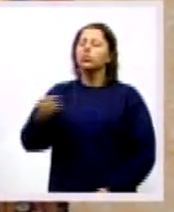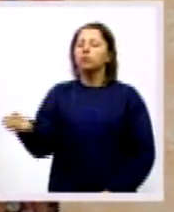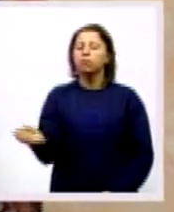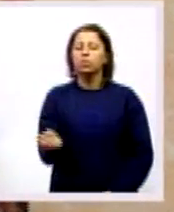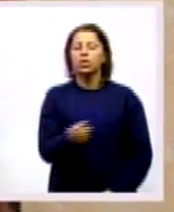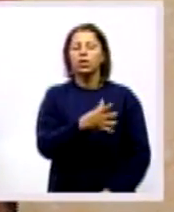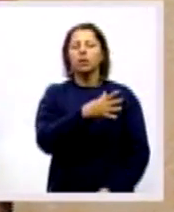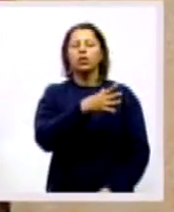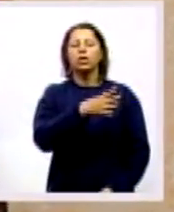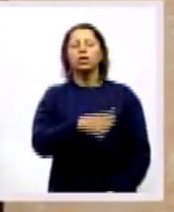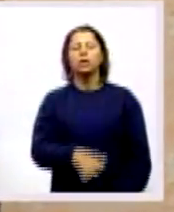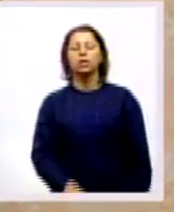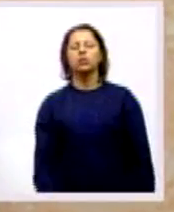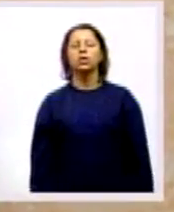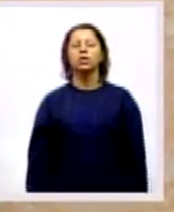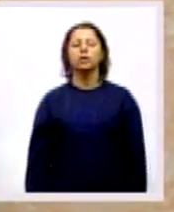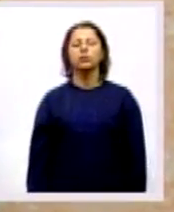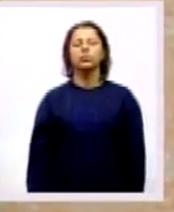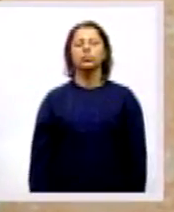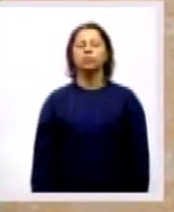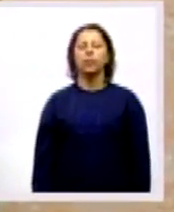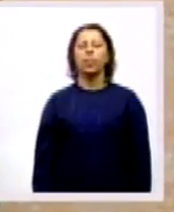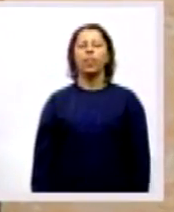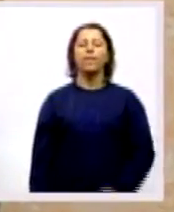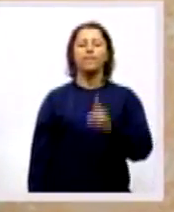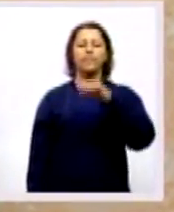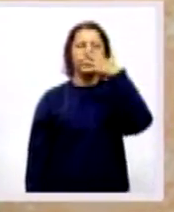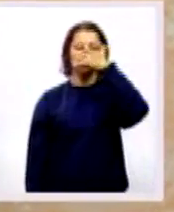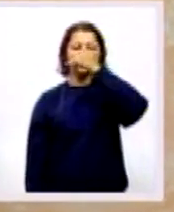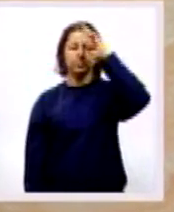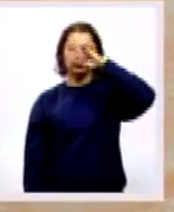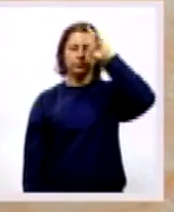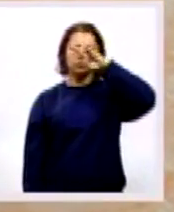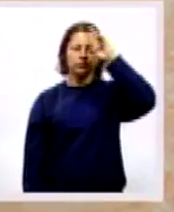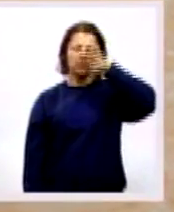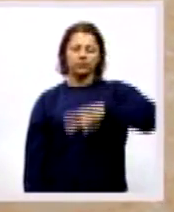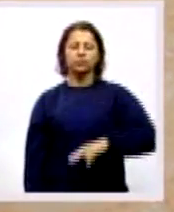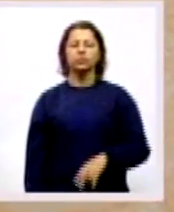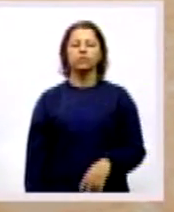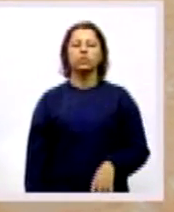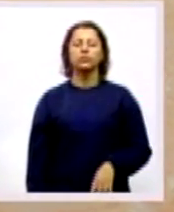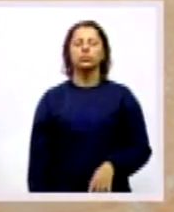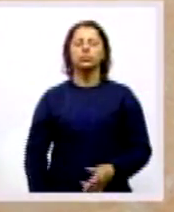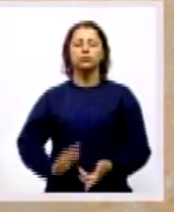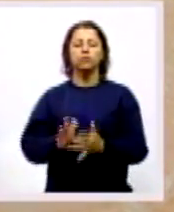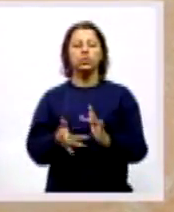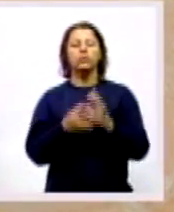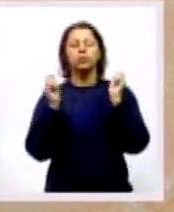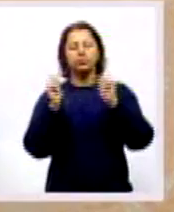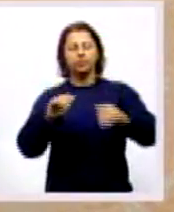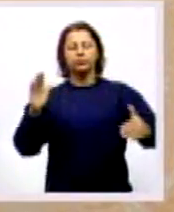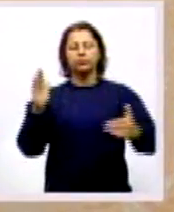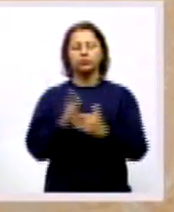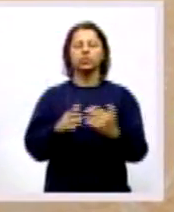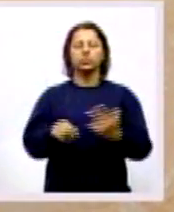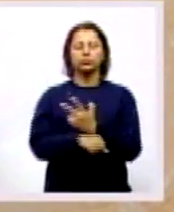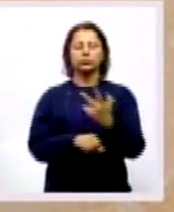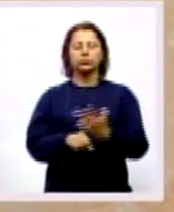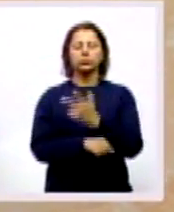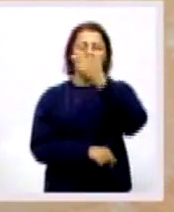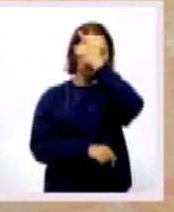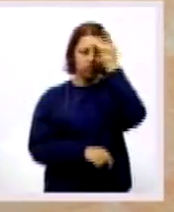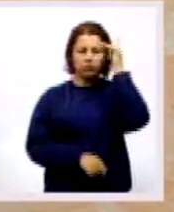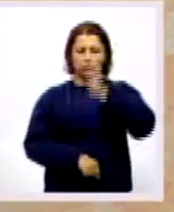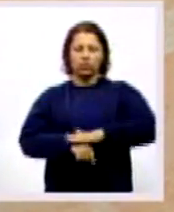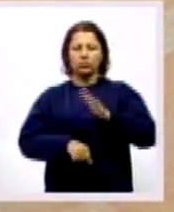buscarei outro mar. Aí, aí que está a beleza dessa história. Jesus poderia muito bem ter procurado